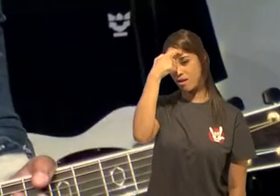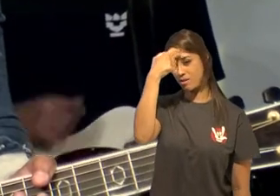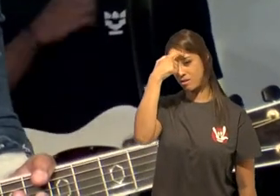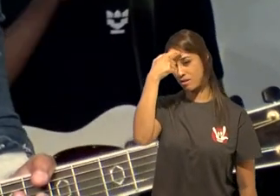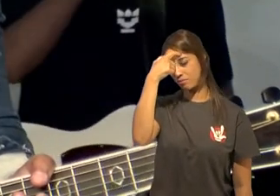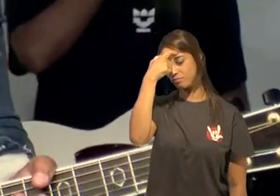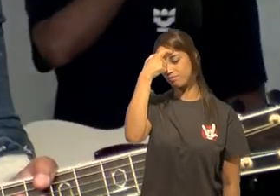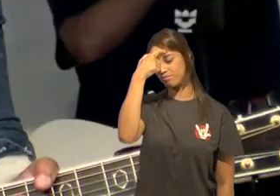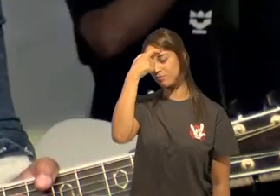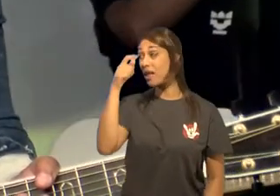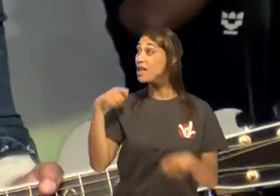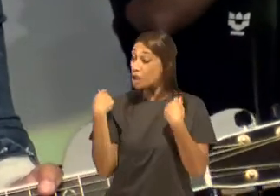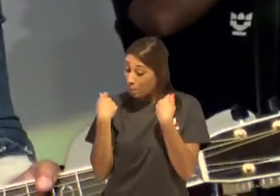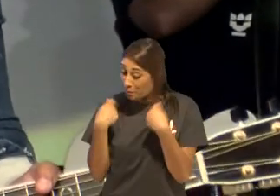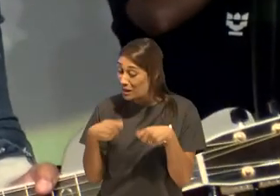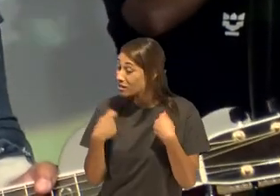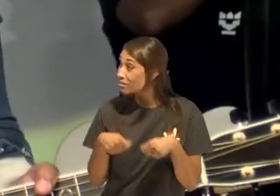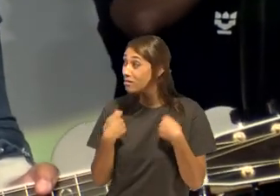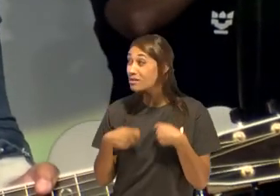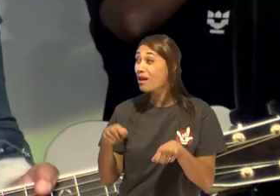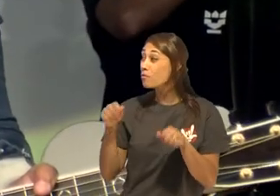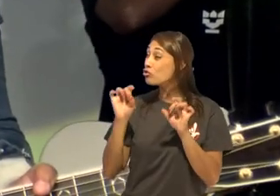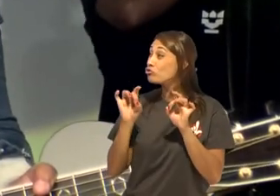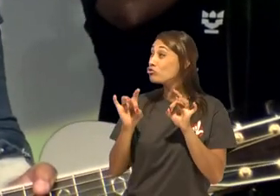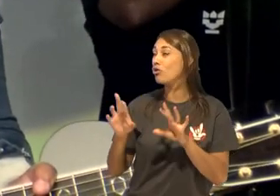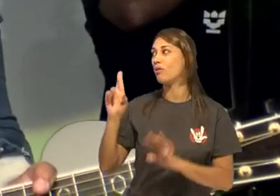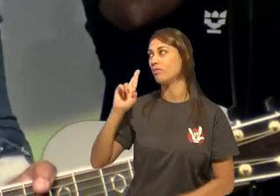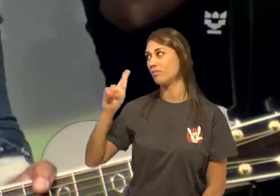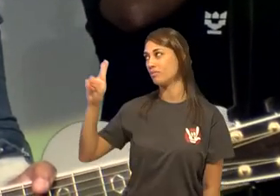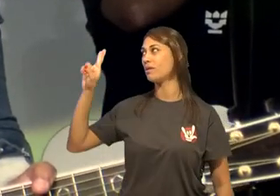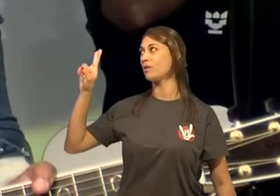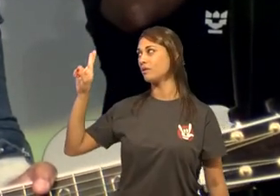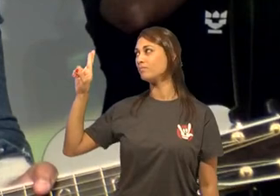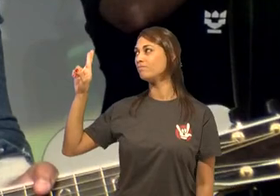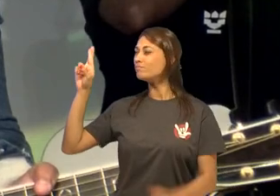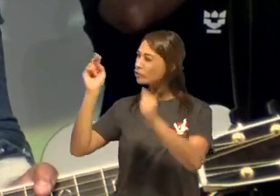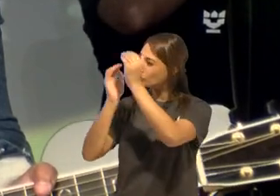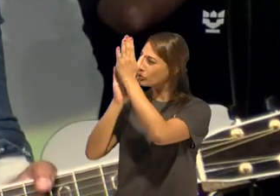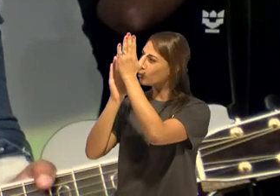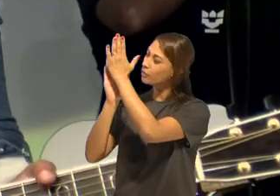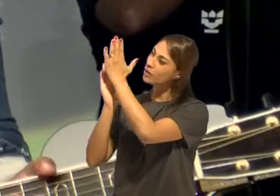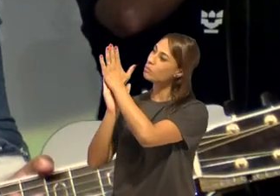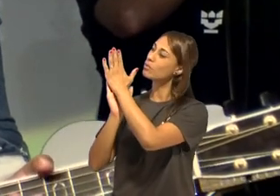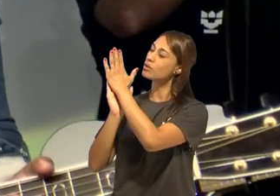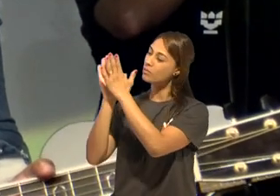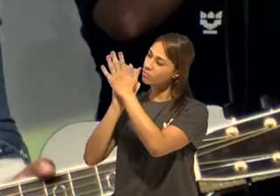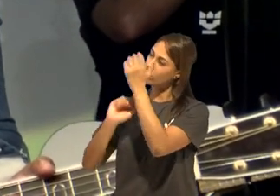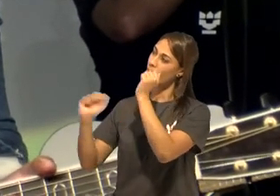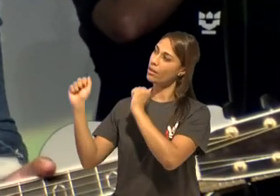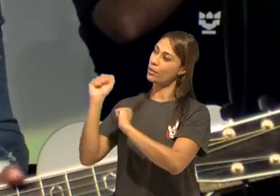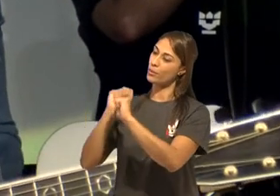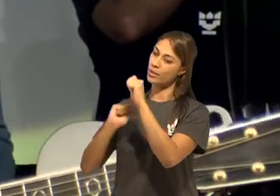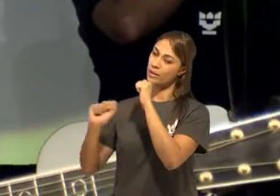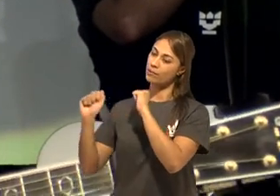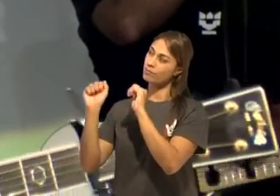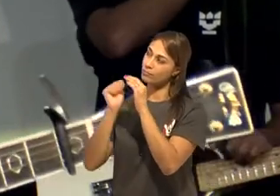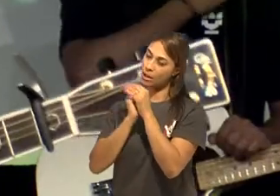de fato que nós precisamos é o Senhor. Te louvamos por isso. Aleluia.